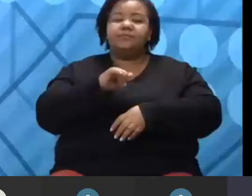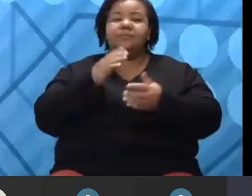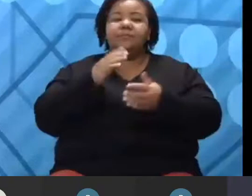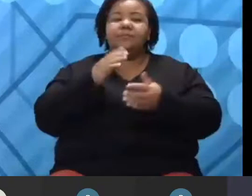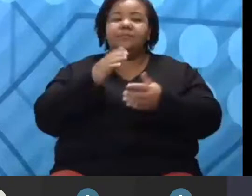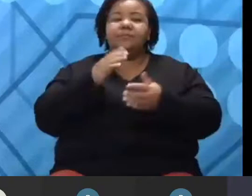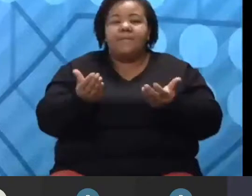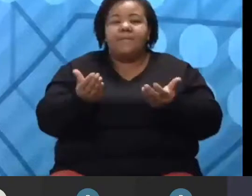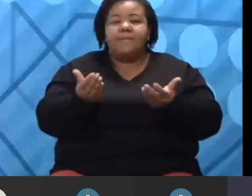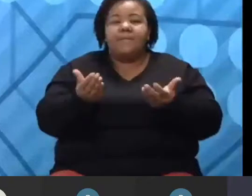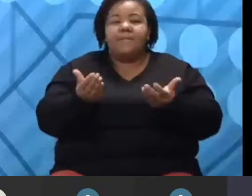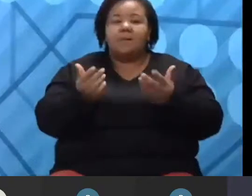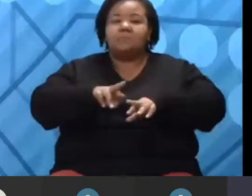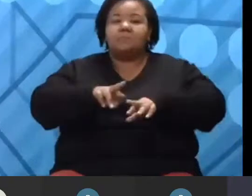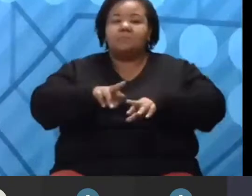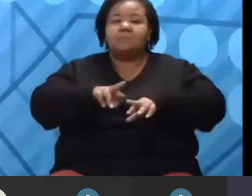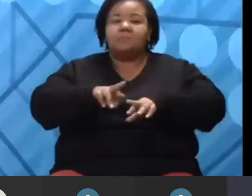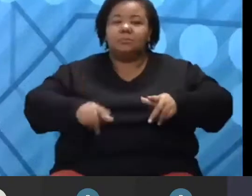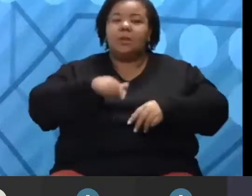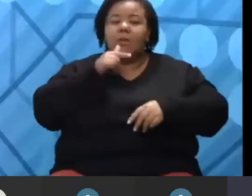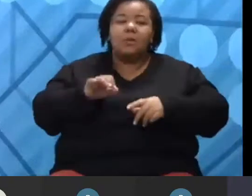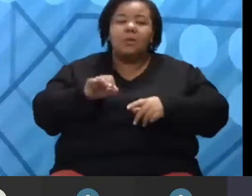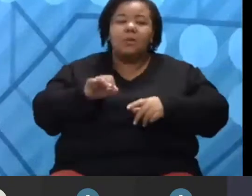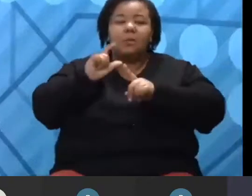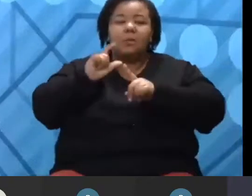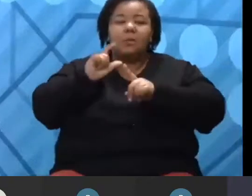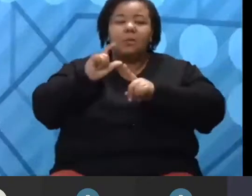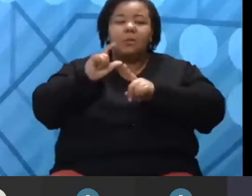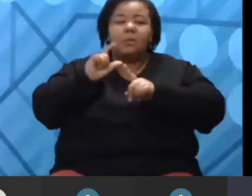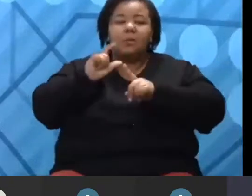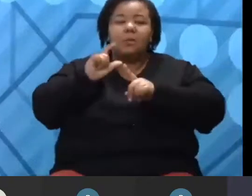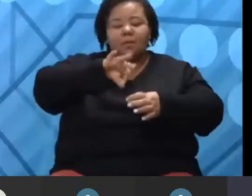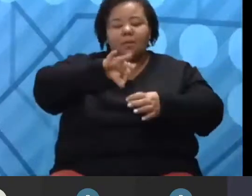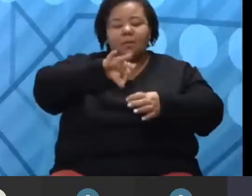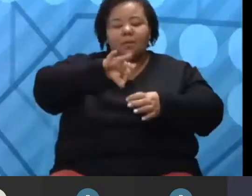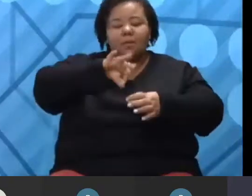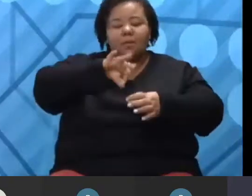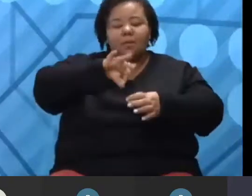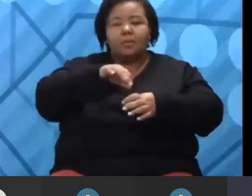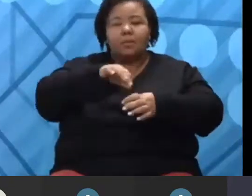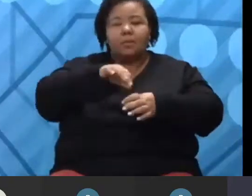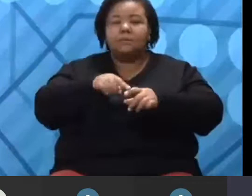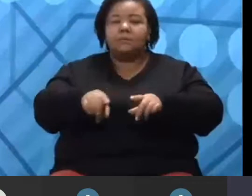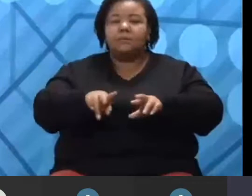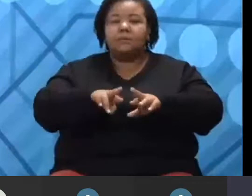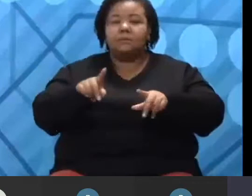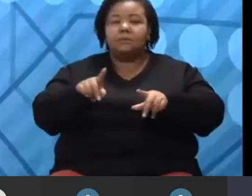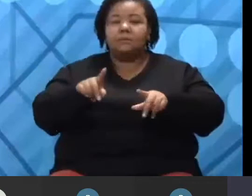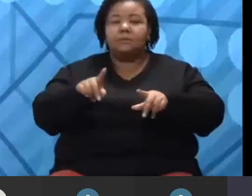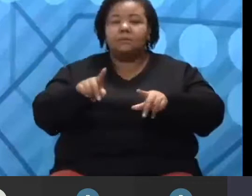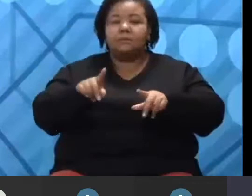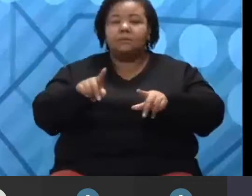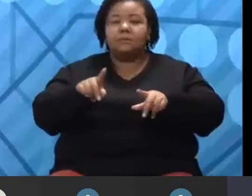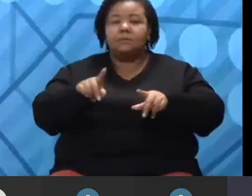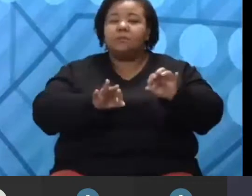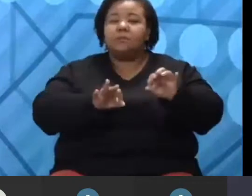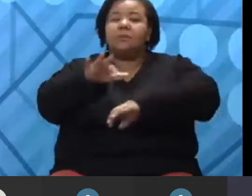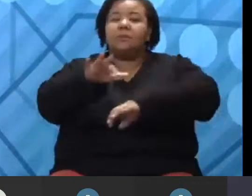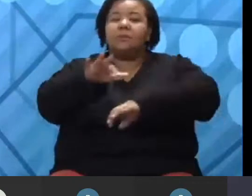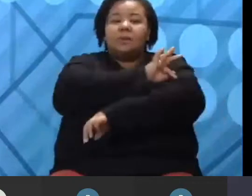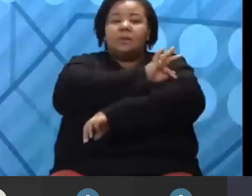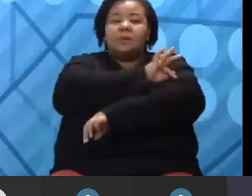e também uma quantidade de água para dissolver esse meio de cultura também será diferente. Mas o preparo em si, a técnica em